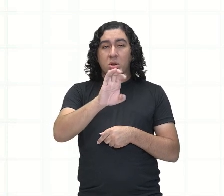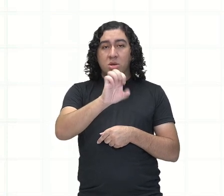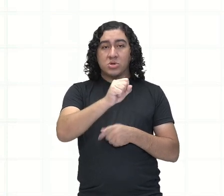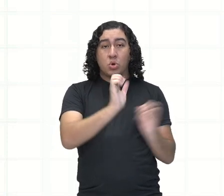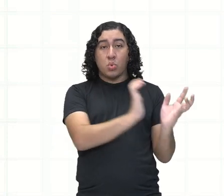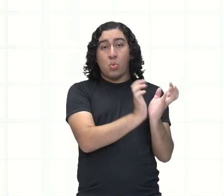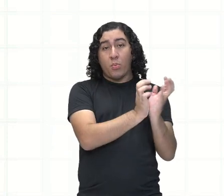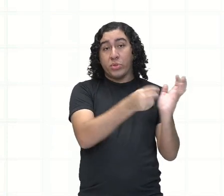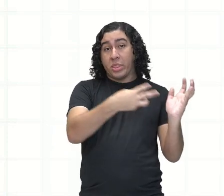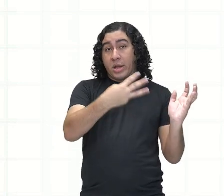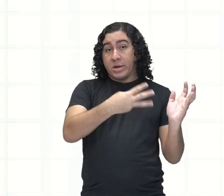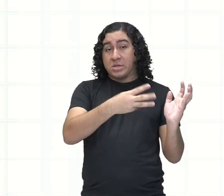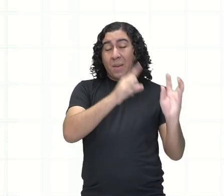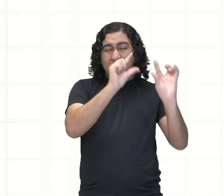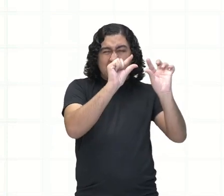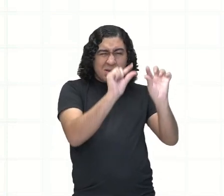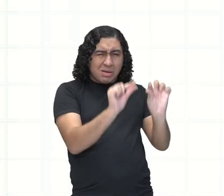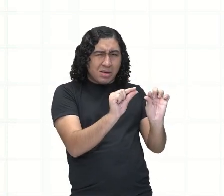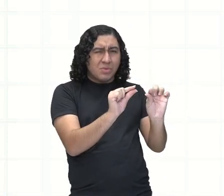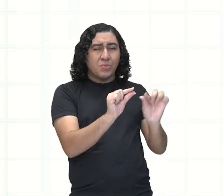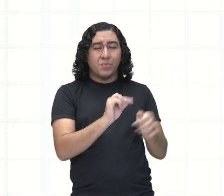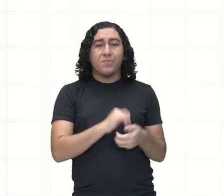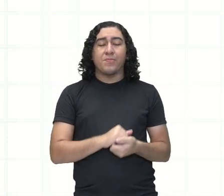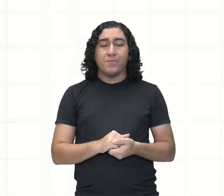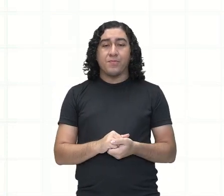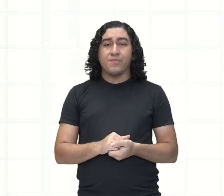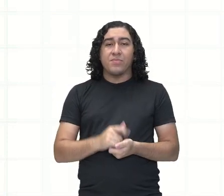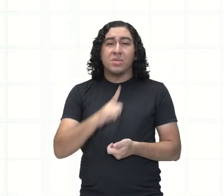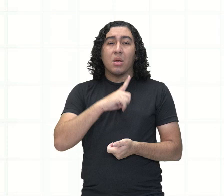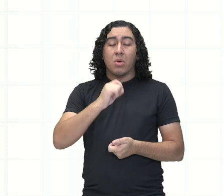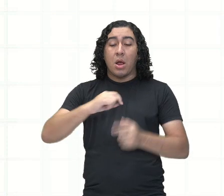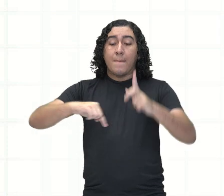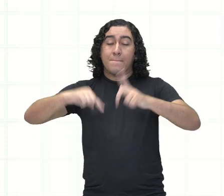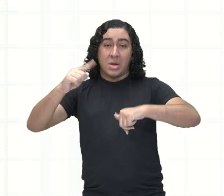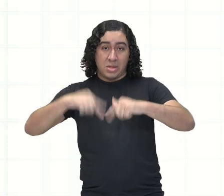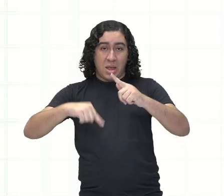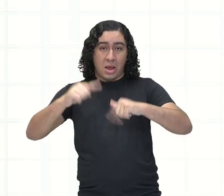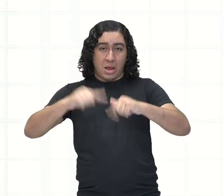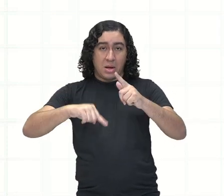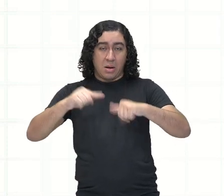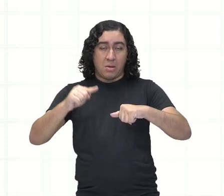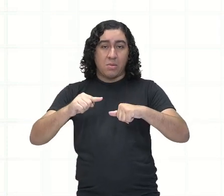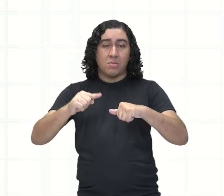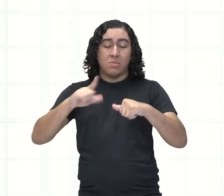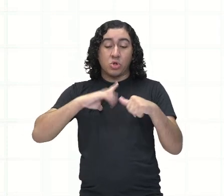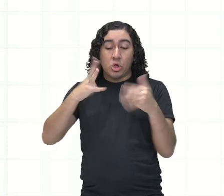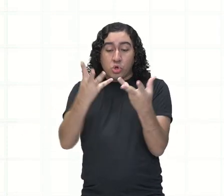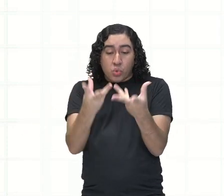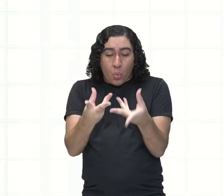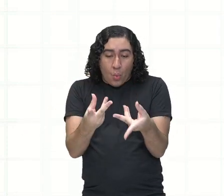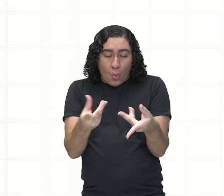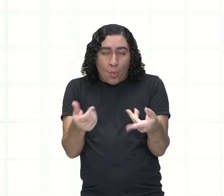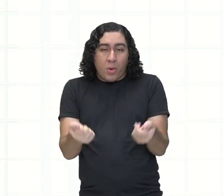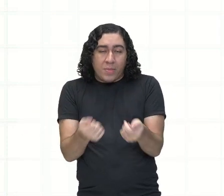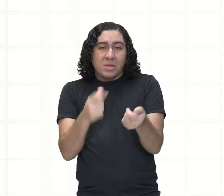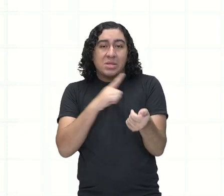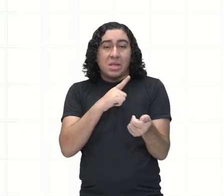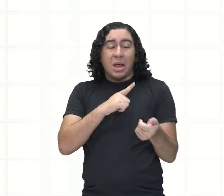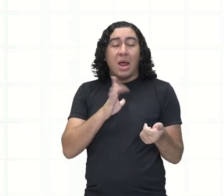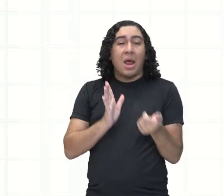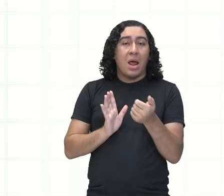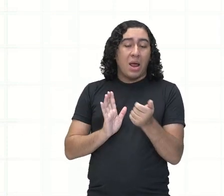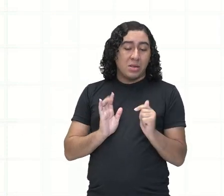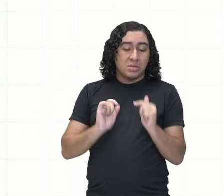já são micro-organismos que decompõem a matéria orgânica e eles vão atuar em todos os